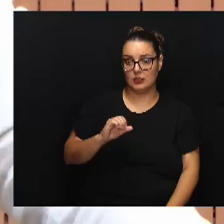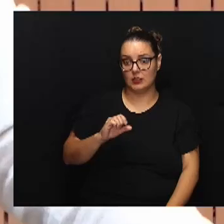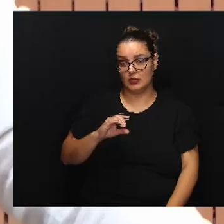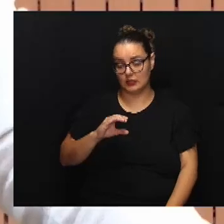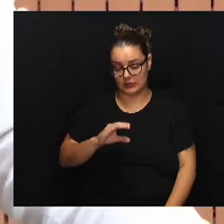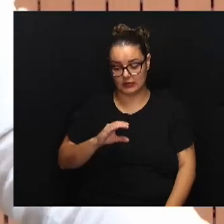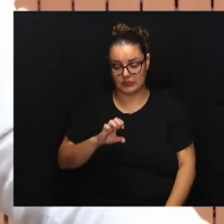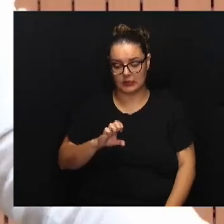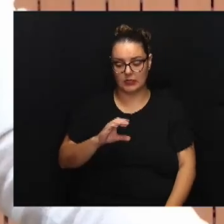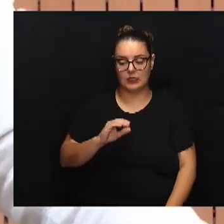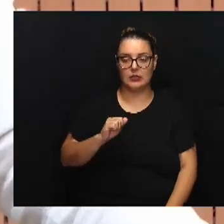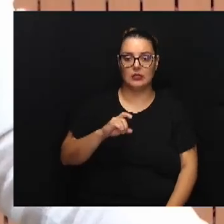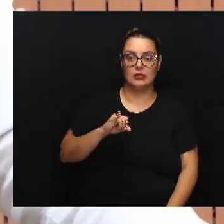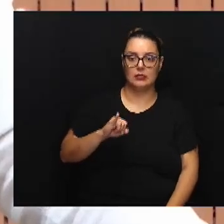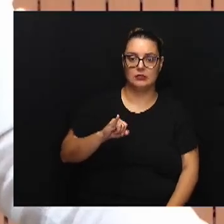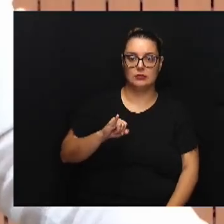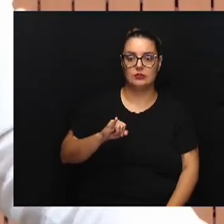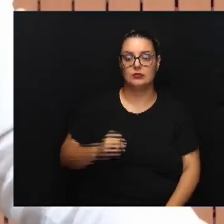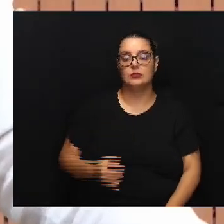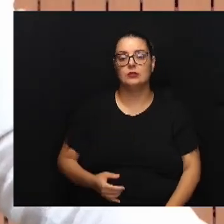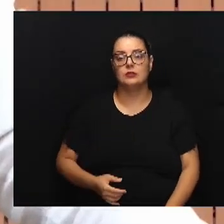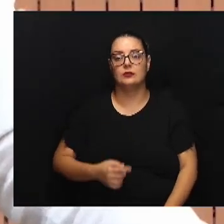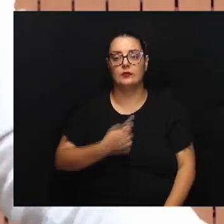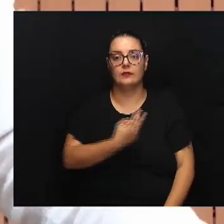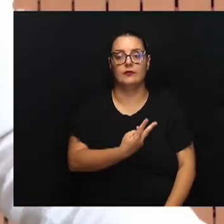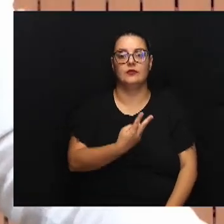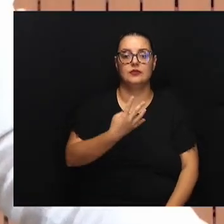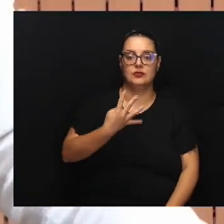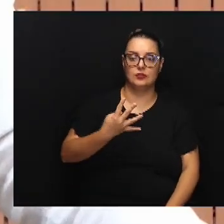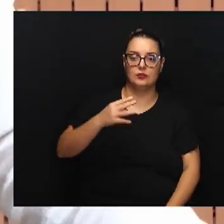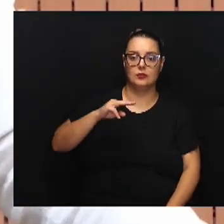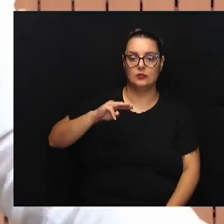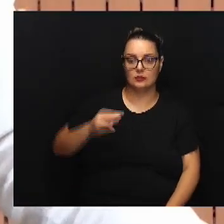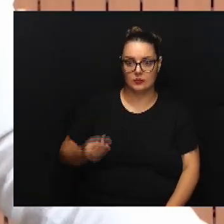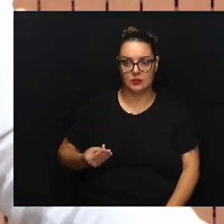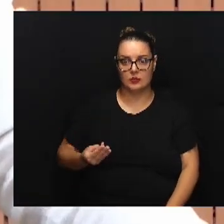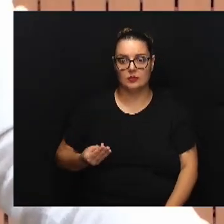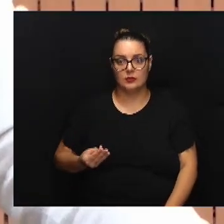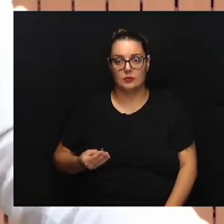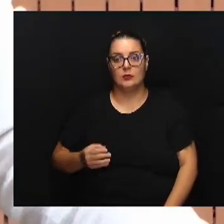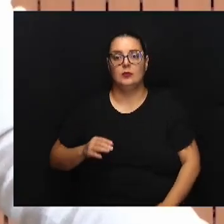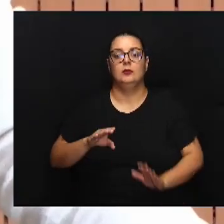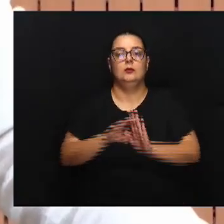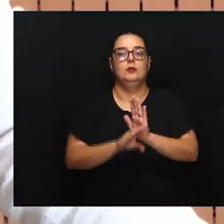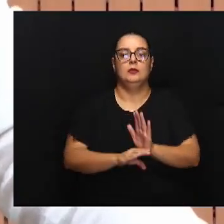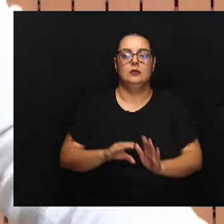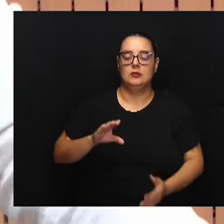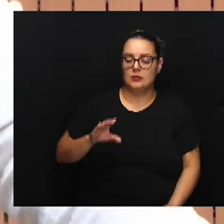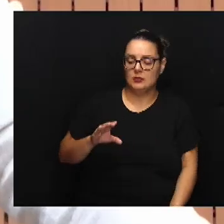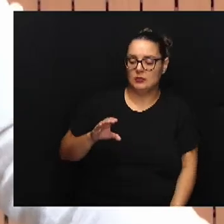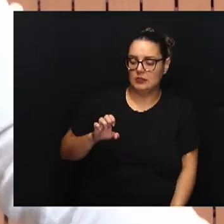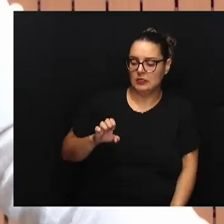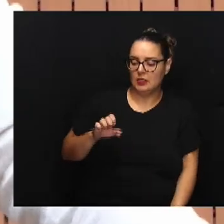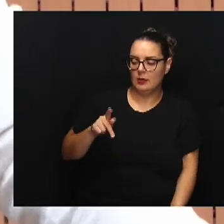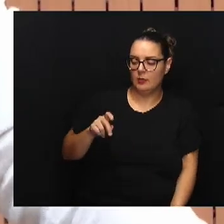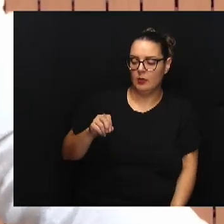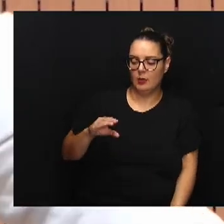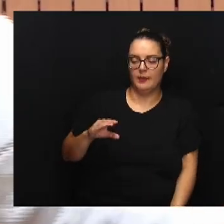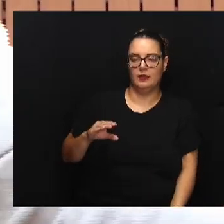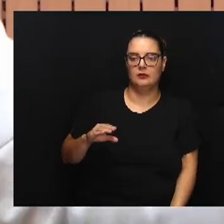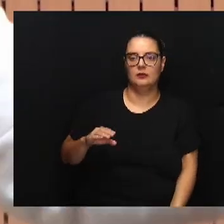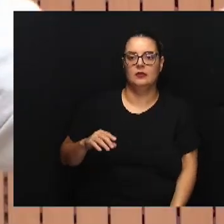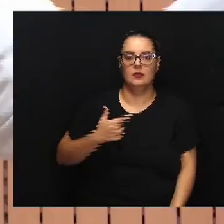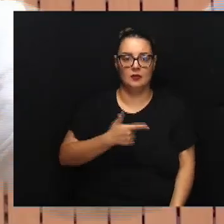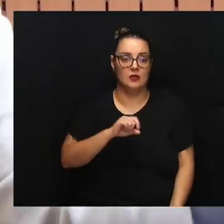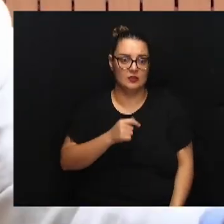destinamos 24 milhões e 840 mil reais para o programa CEPOP 2025. Esse recurso